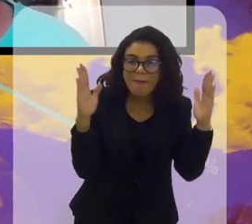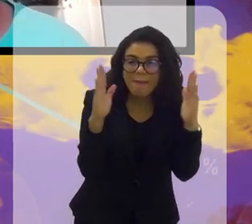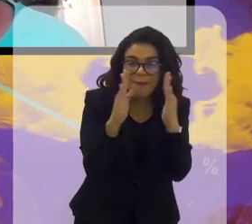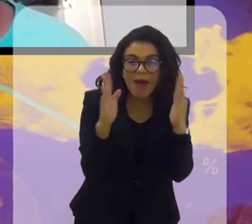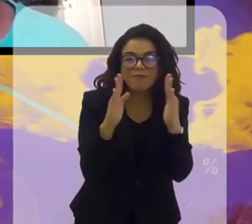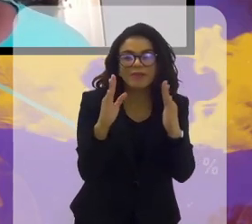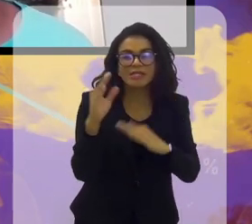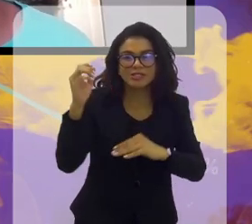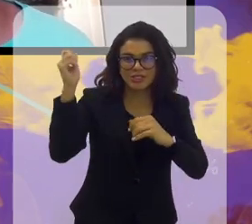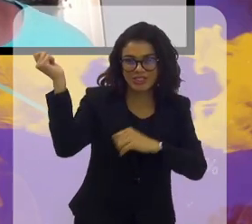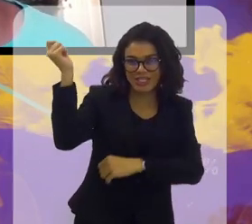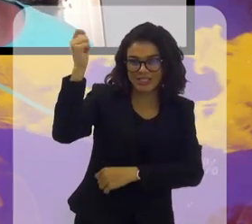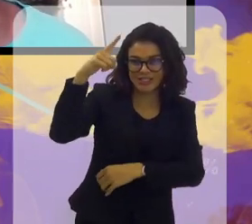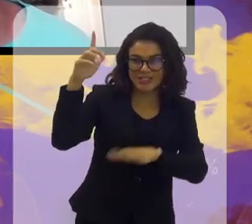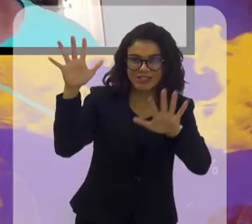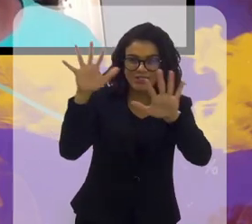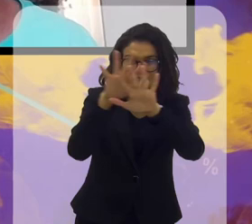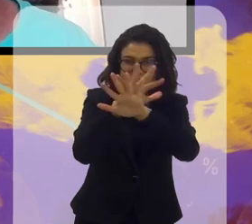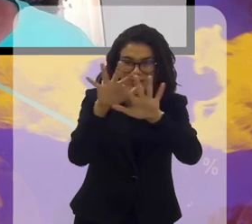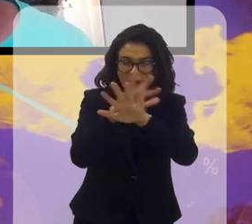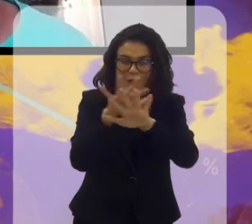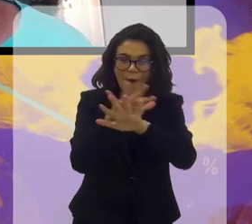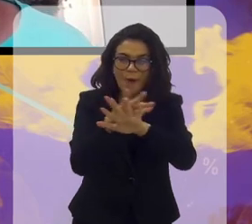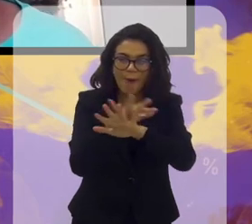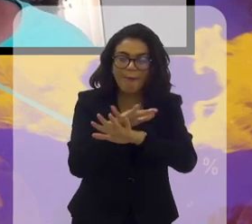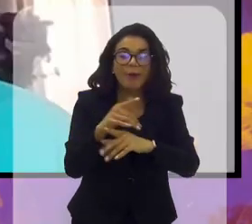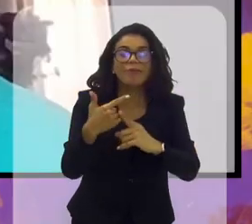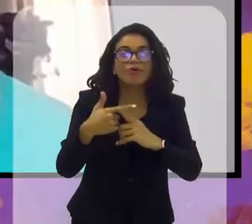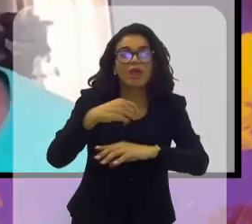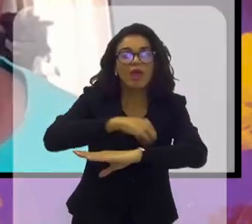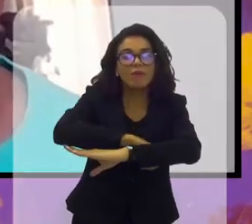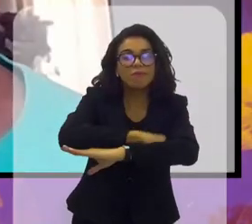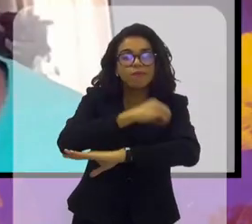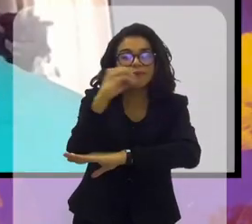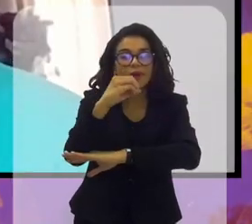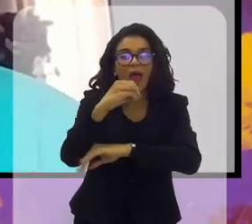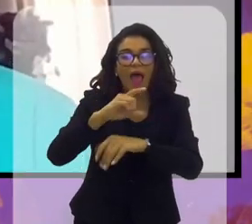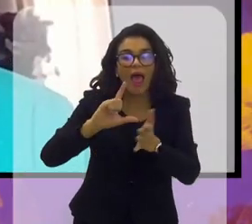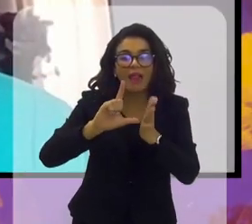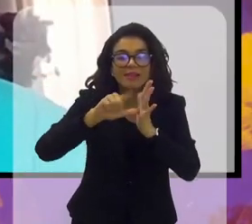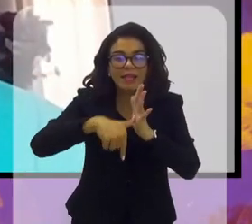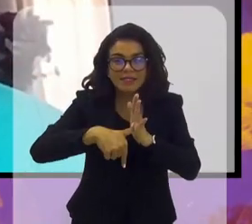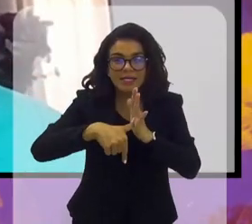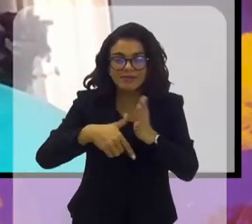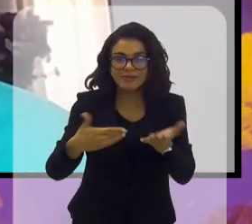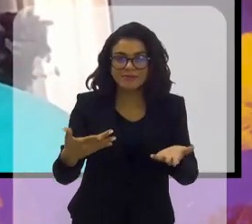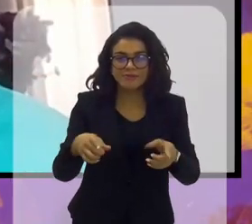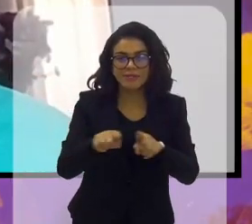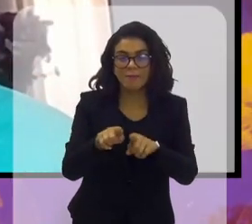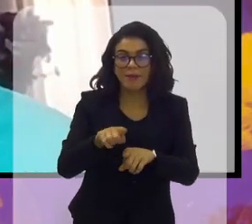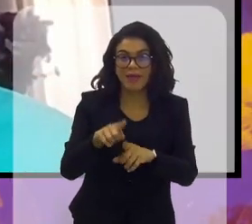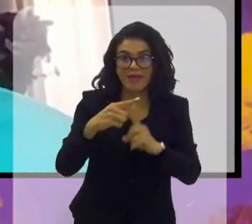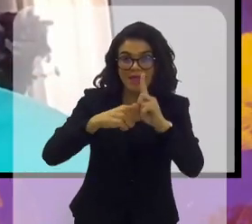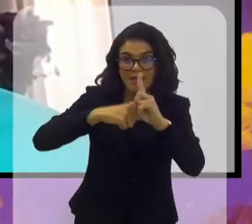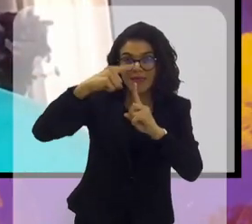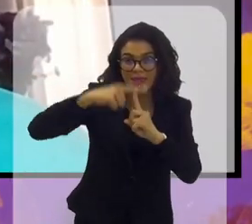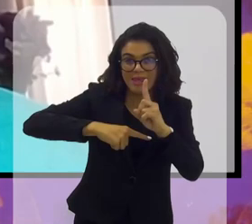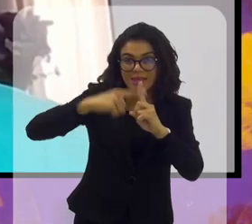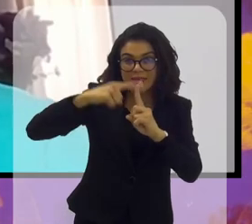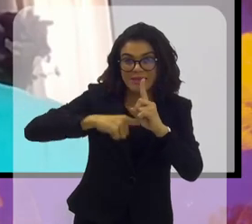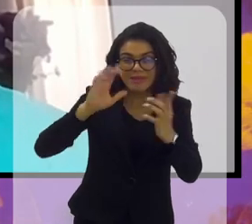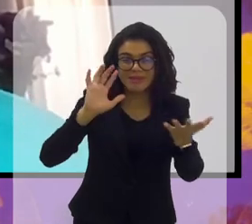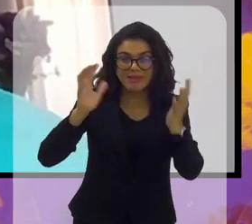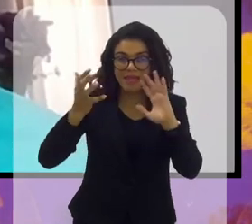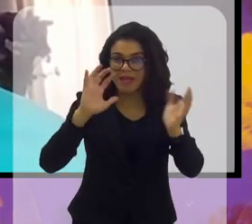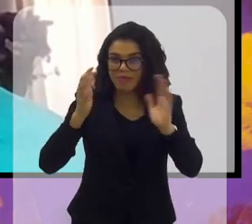são um pouco mais curtos, então se você tinha sombra, tem mais sombra ainda, porque amanhece mais tarde, escurece mais cedo, e a temperatura